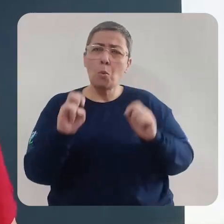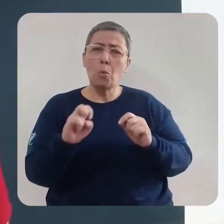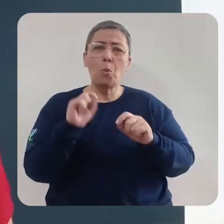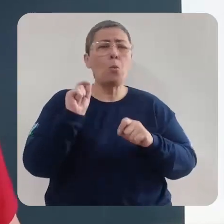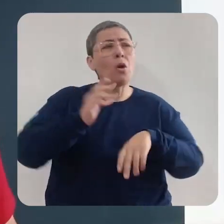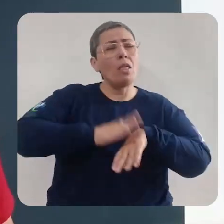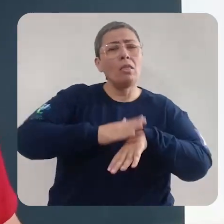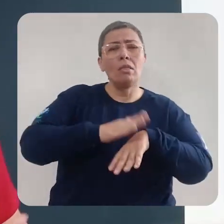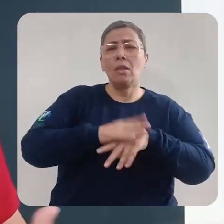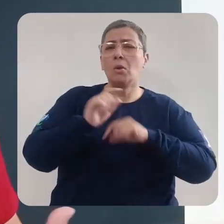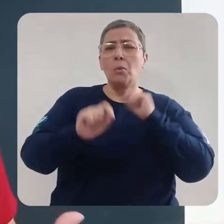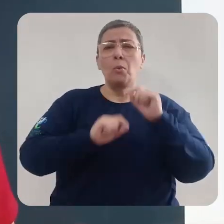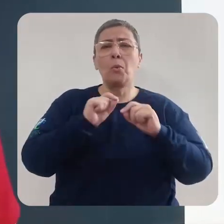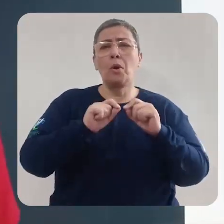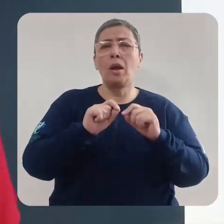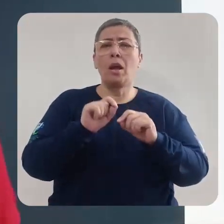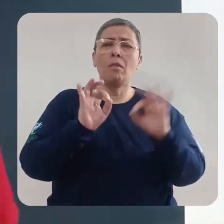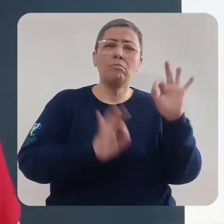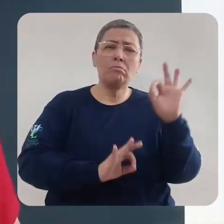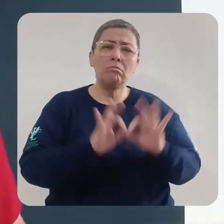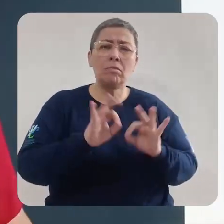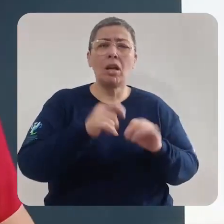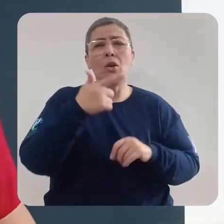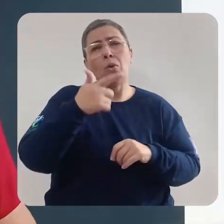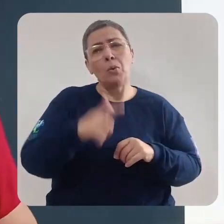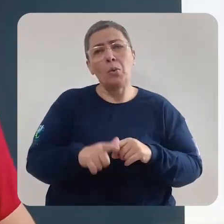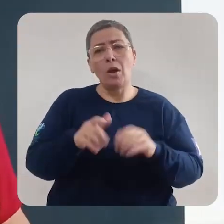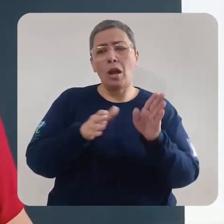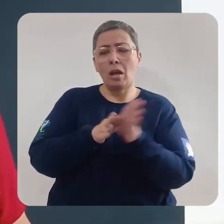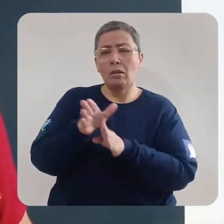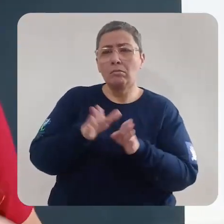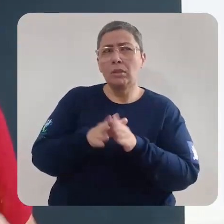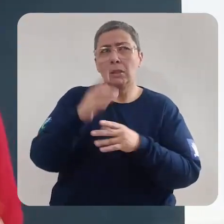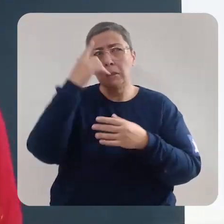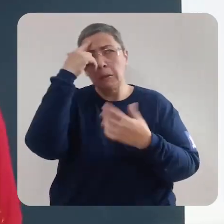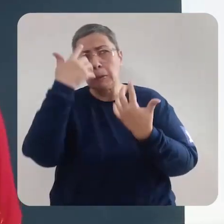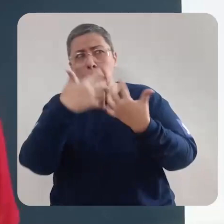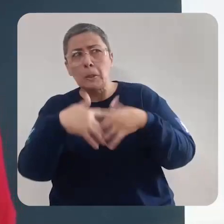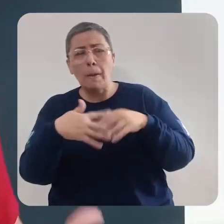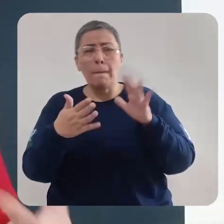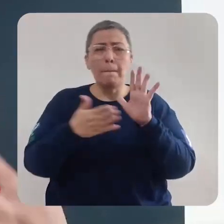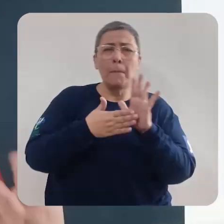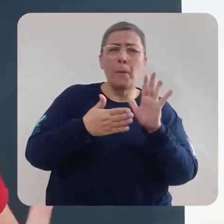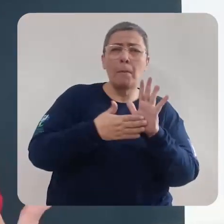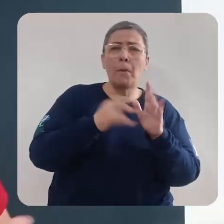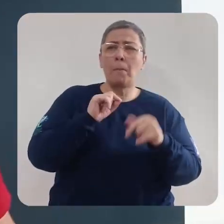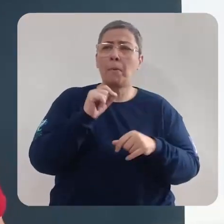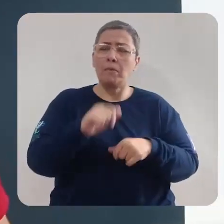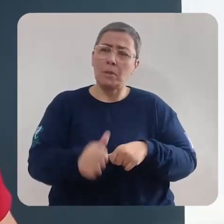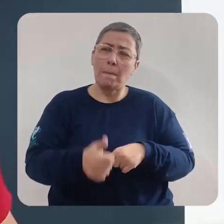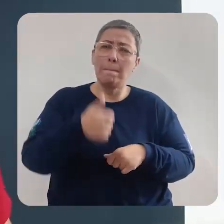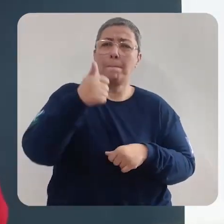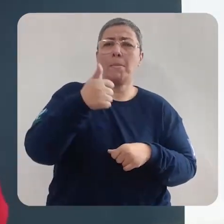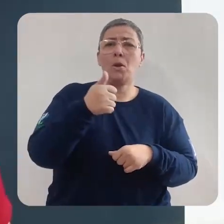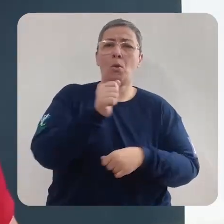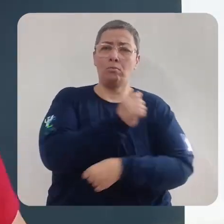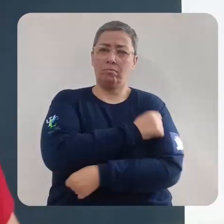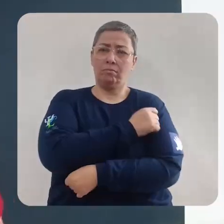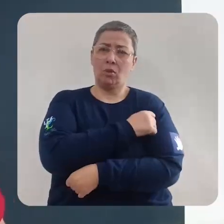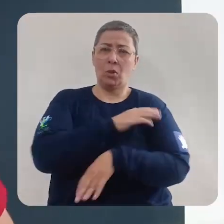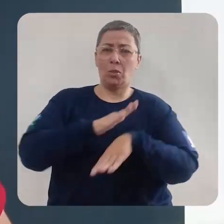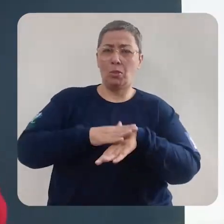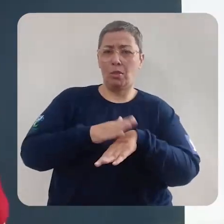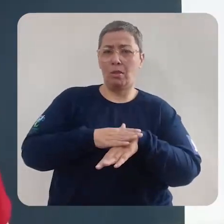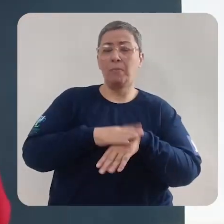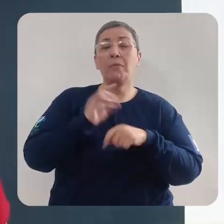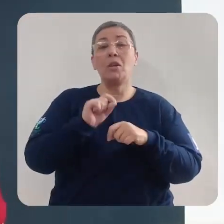para falar sobre o que eles estavam fazendo, replanejar, reorientar as suas ideias e as suas propostas para